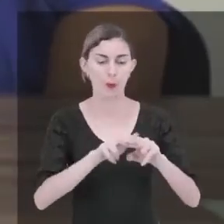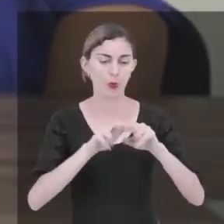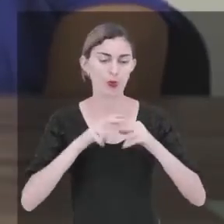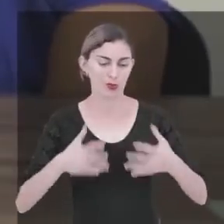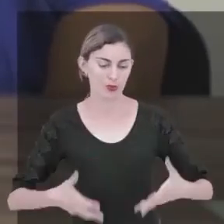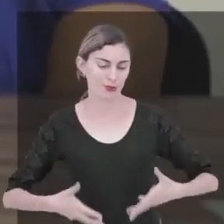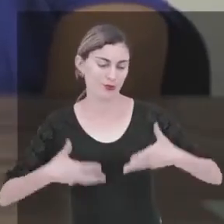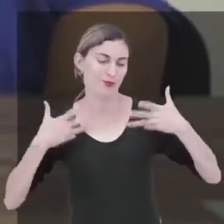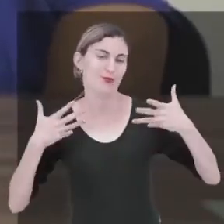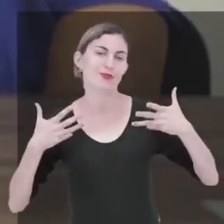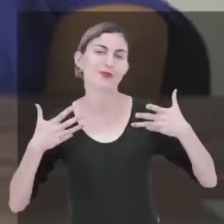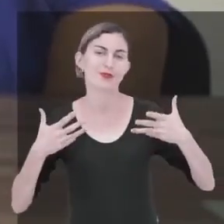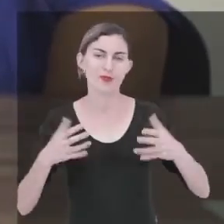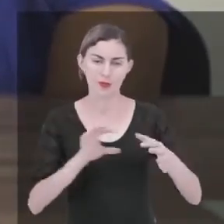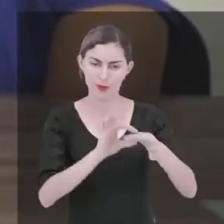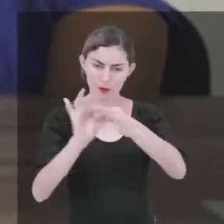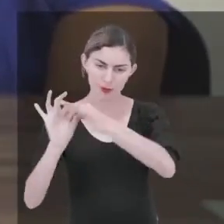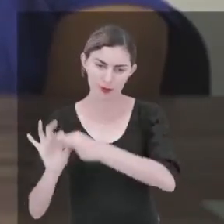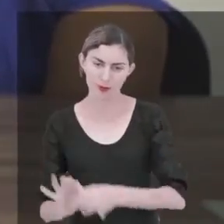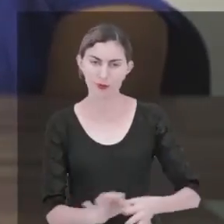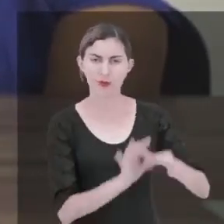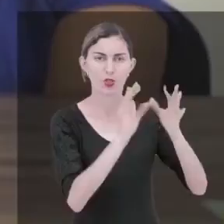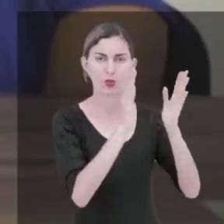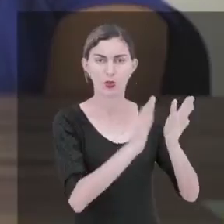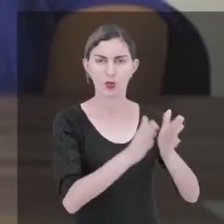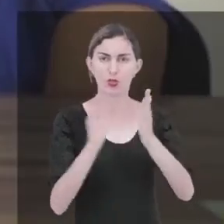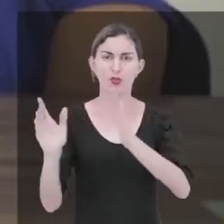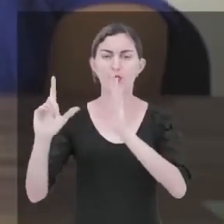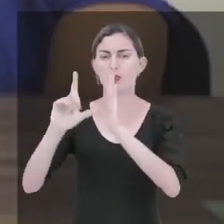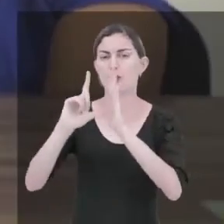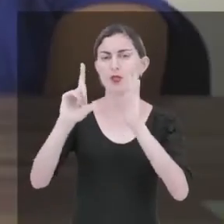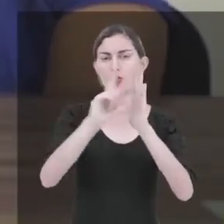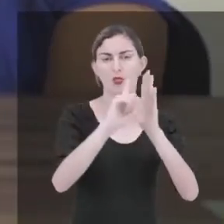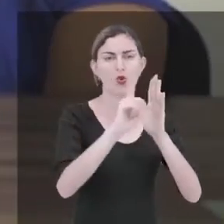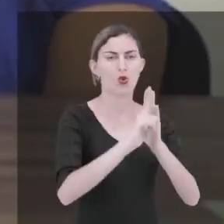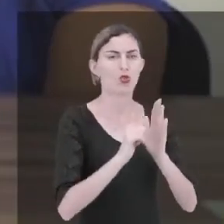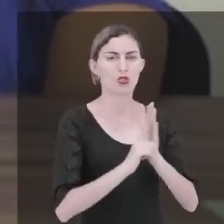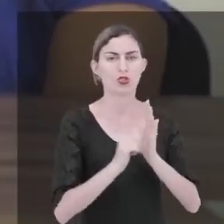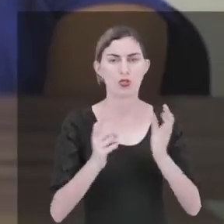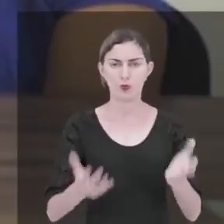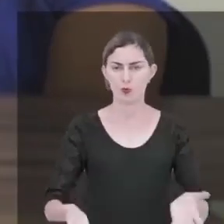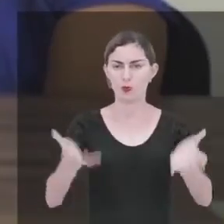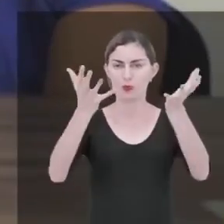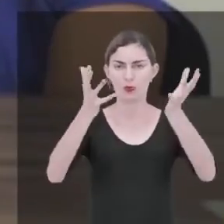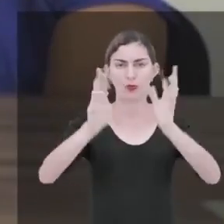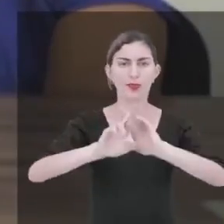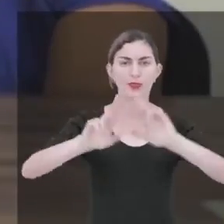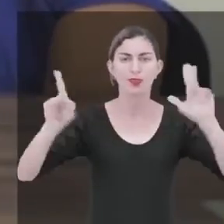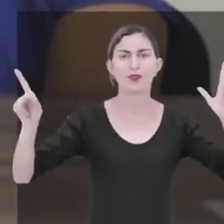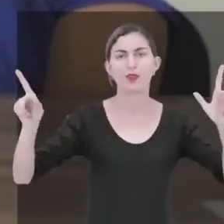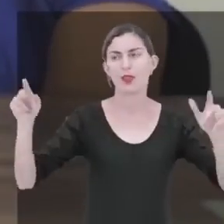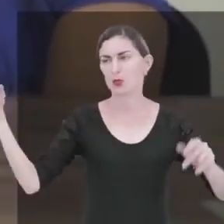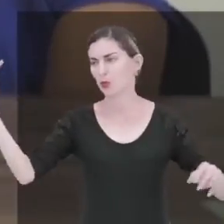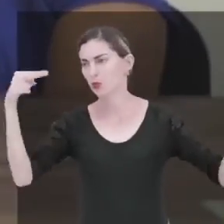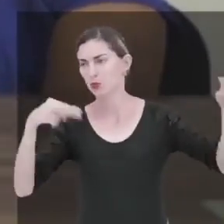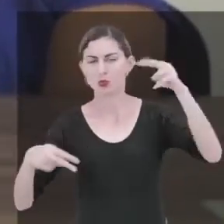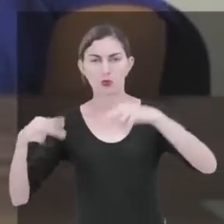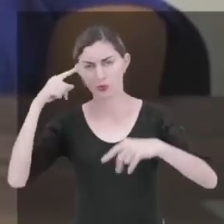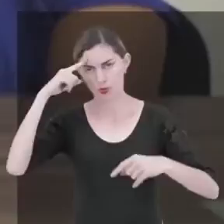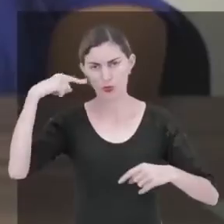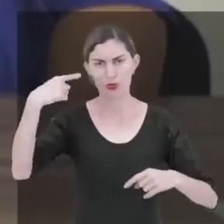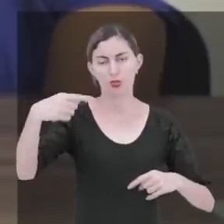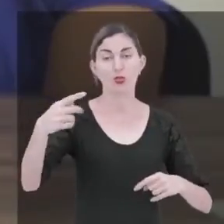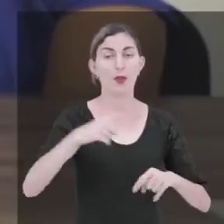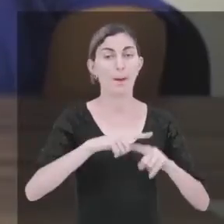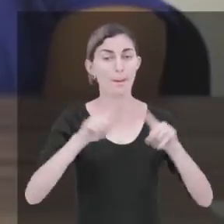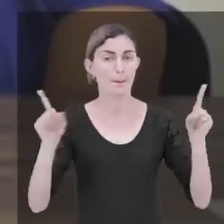se motivam em união a organizar aquela loja numa cara diferente ao tradicional, ao